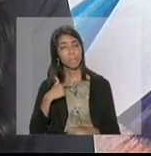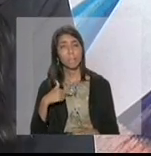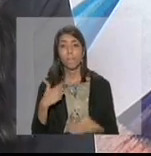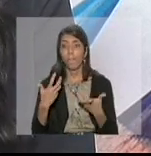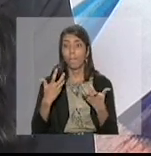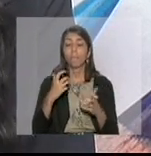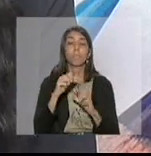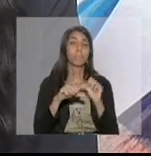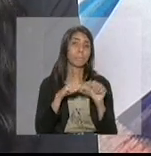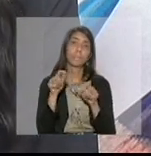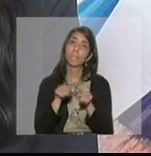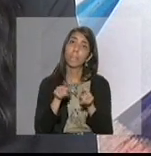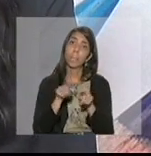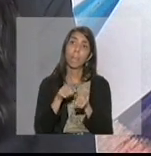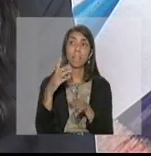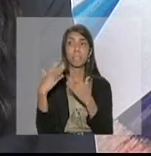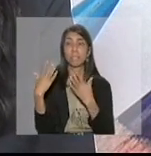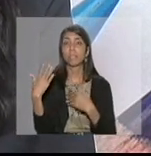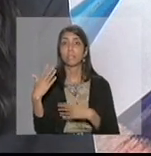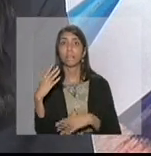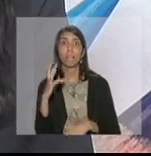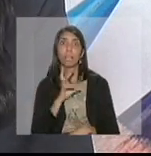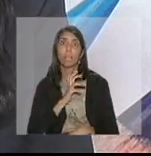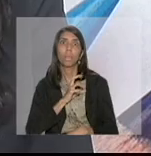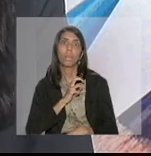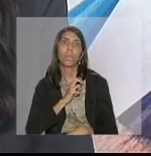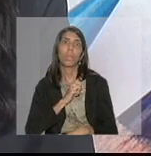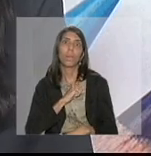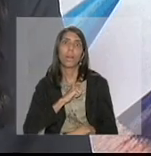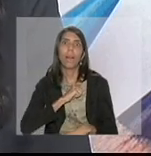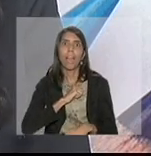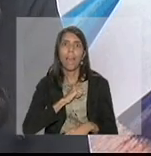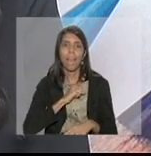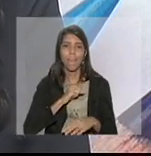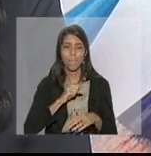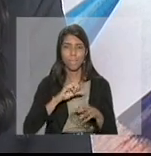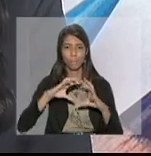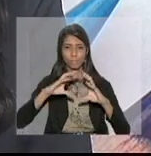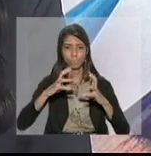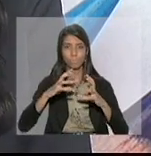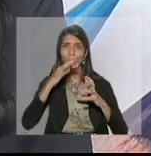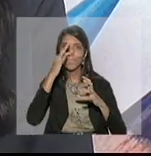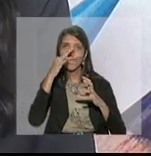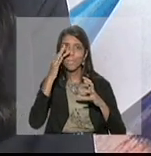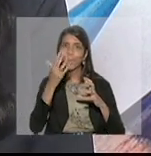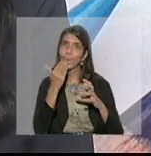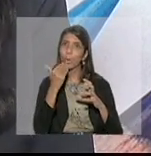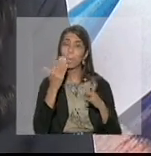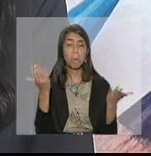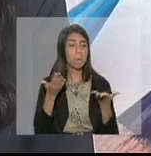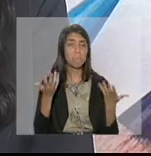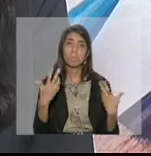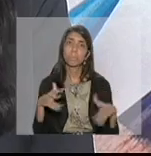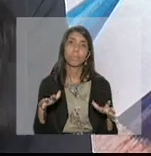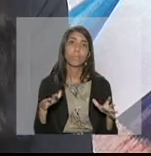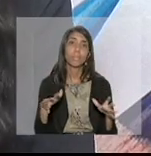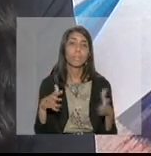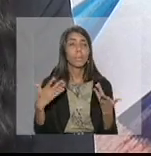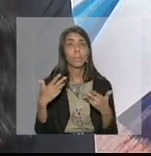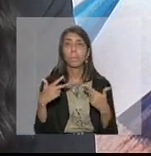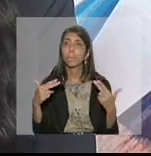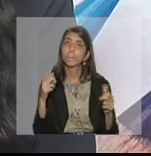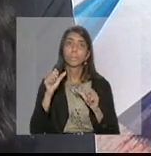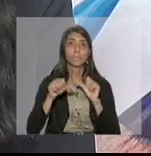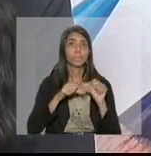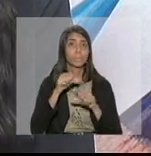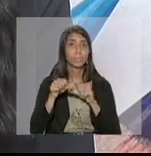lógico, os gostos mudam. Coisas que eu não gostava, eu adorava, por exemplo, couve-flor à milanesa quando eu era criança. Hoje eu não como couve-flor. As